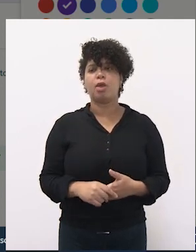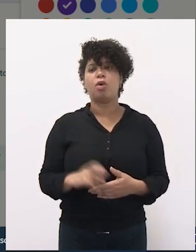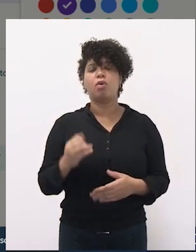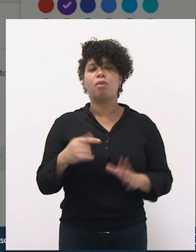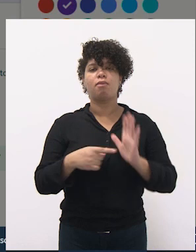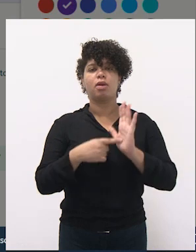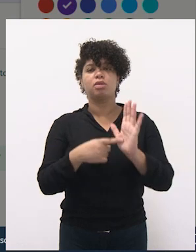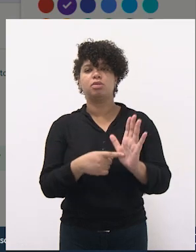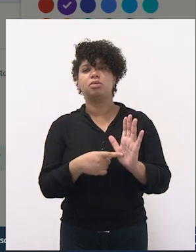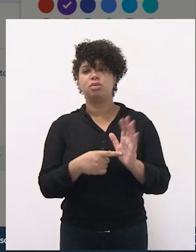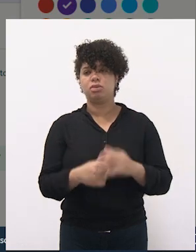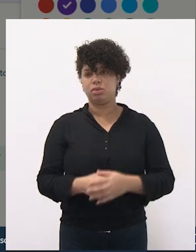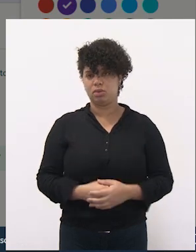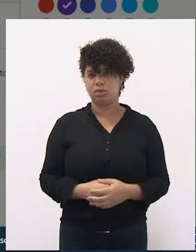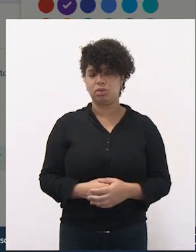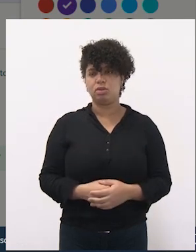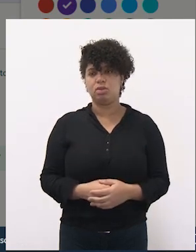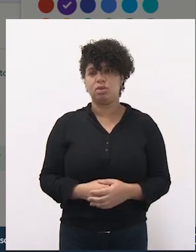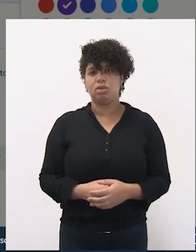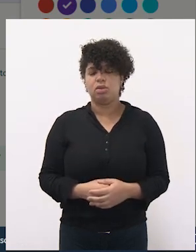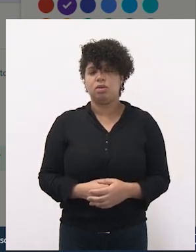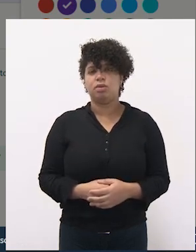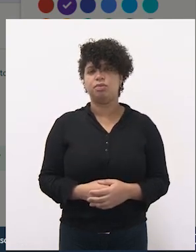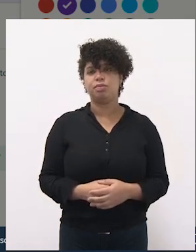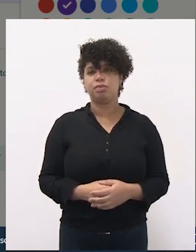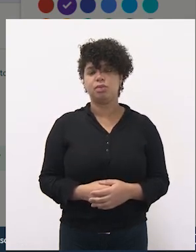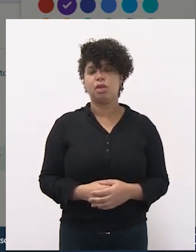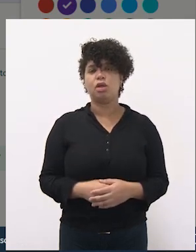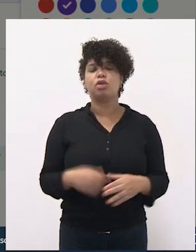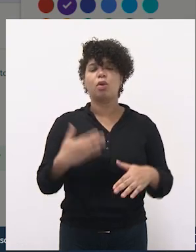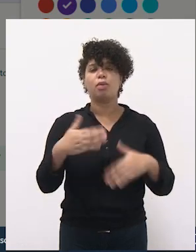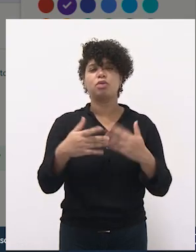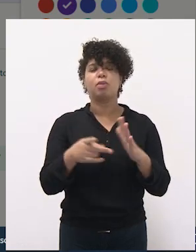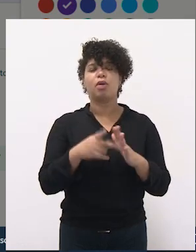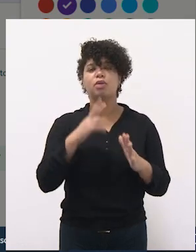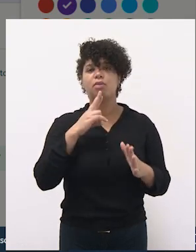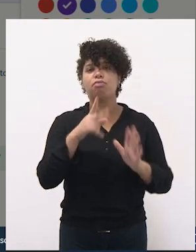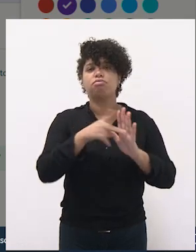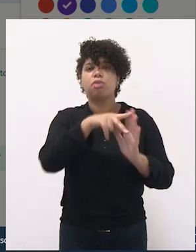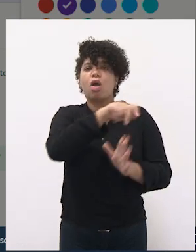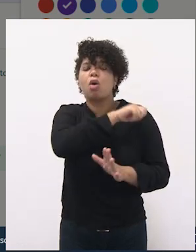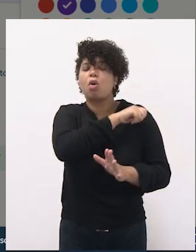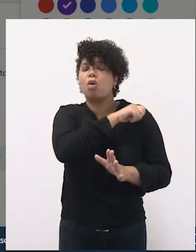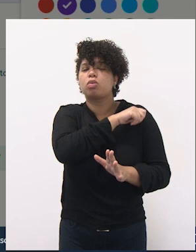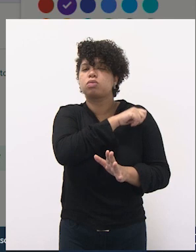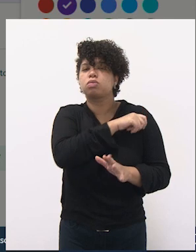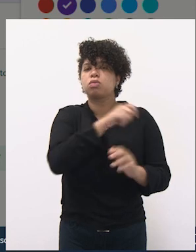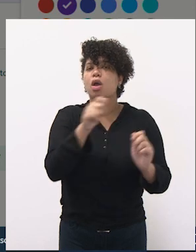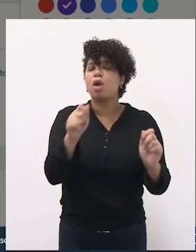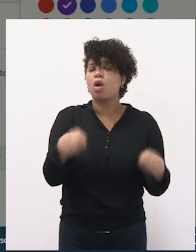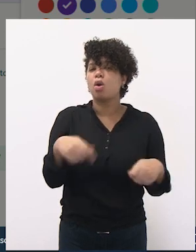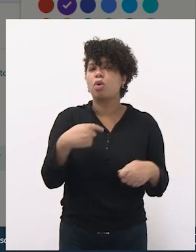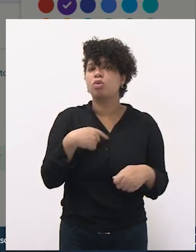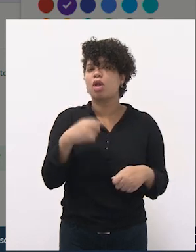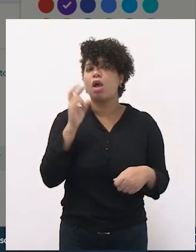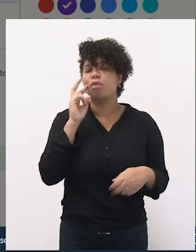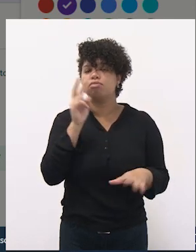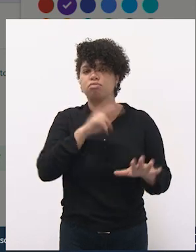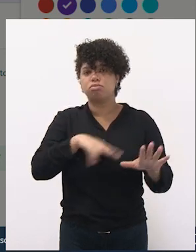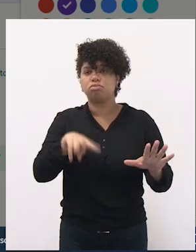Apresentação. Durante o processo de resposta dos alunos, eles podem visualizar